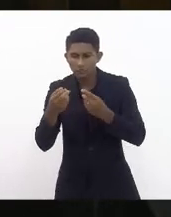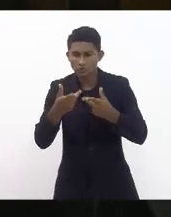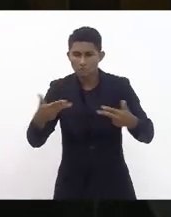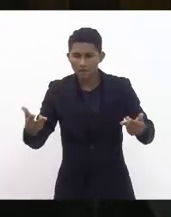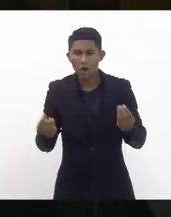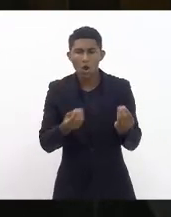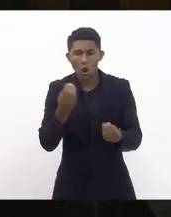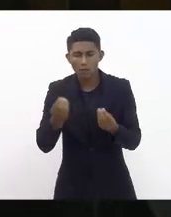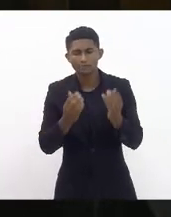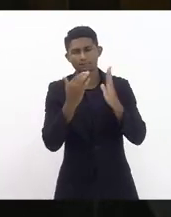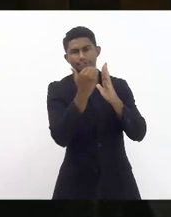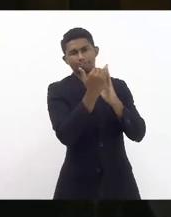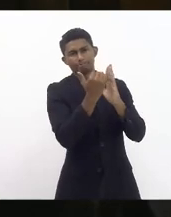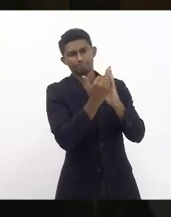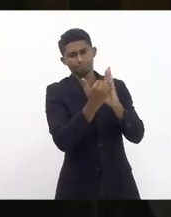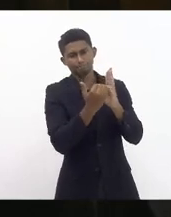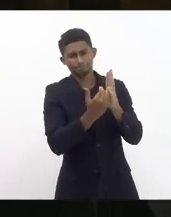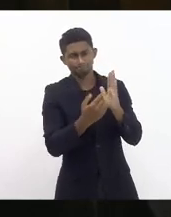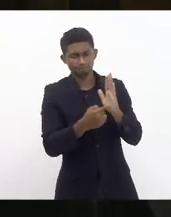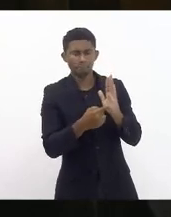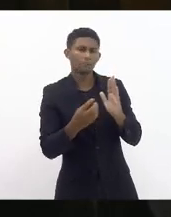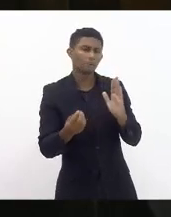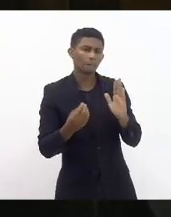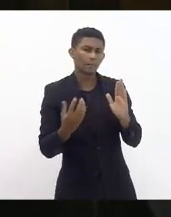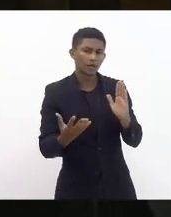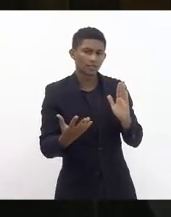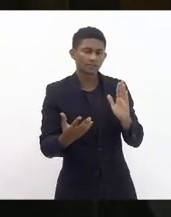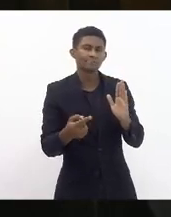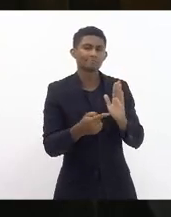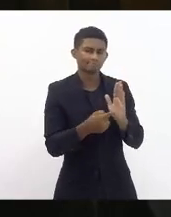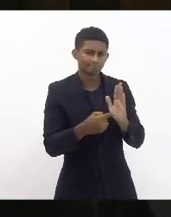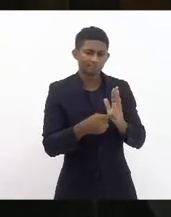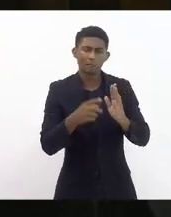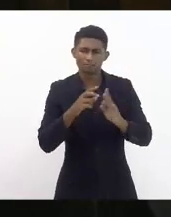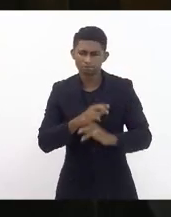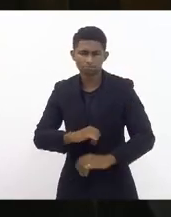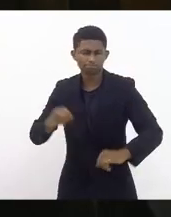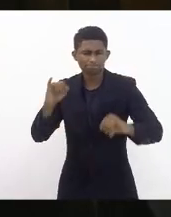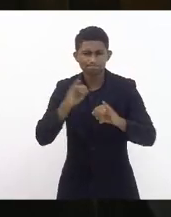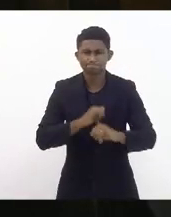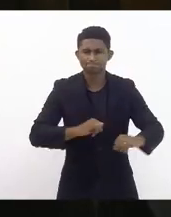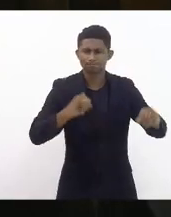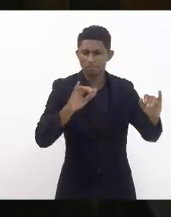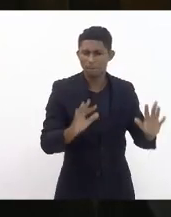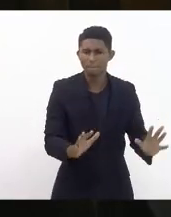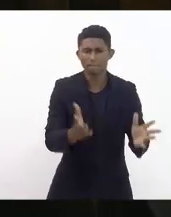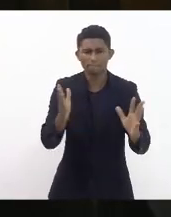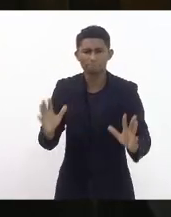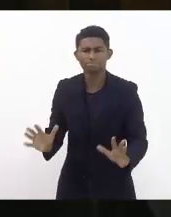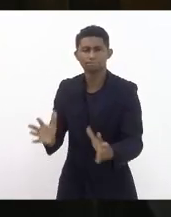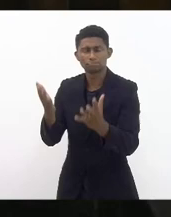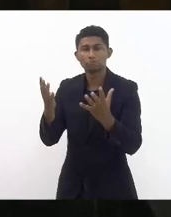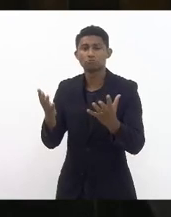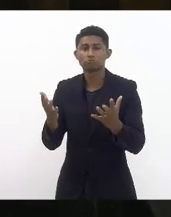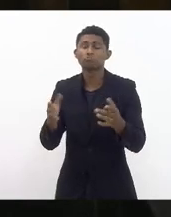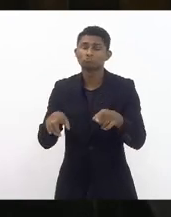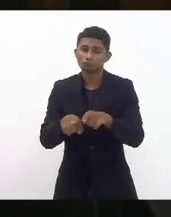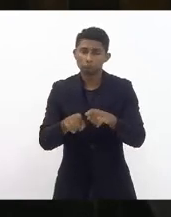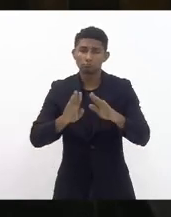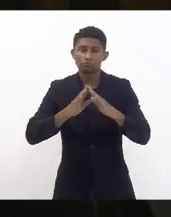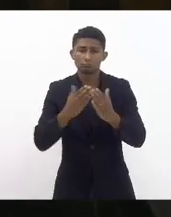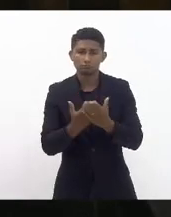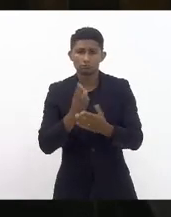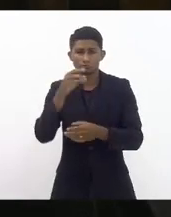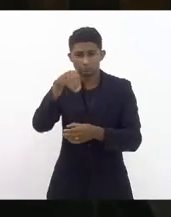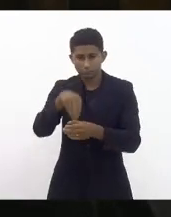com o intuito de promover a publicação oficial no ambiente